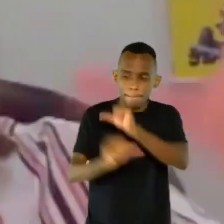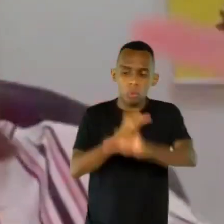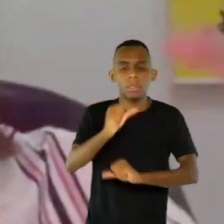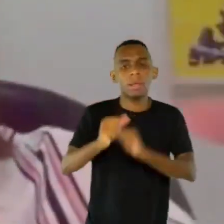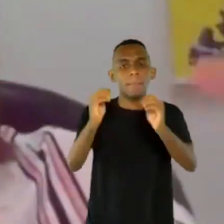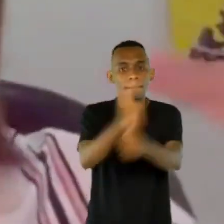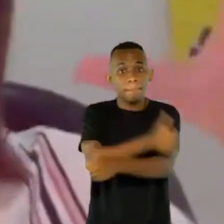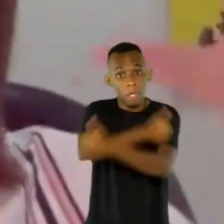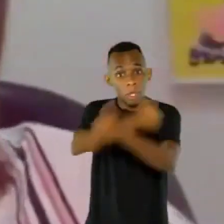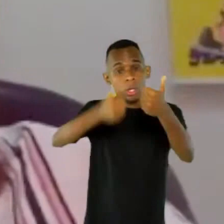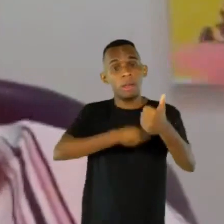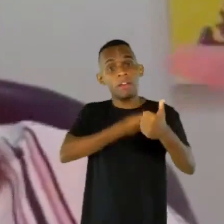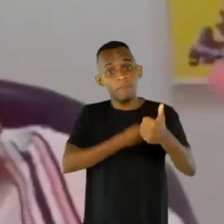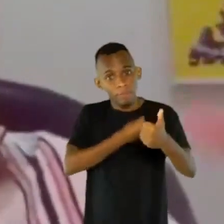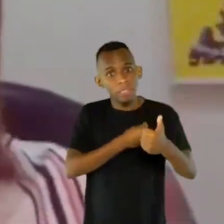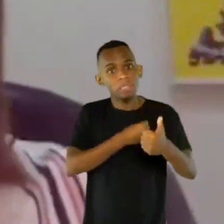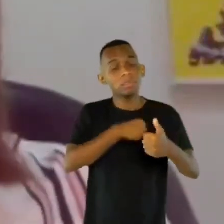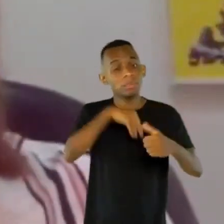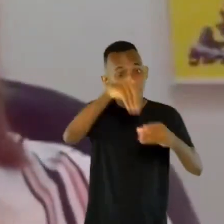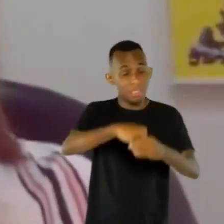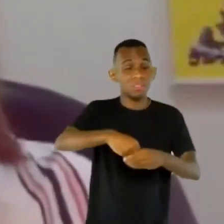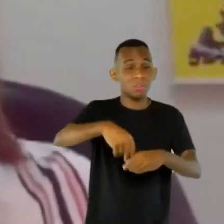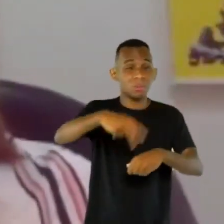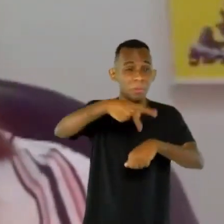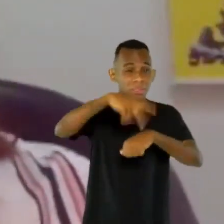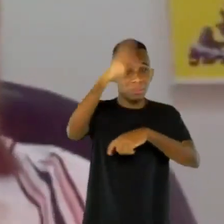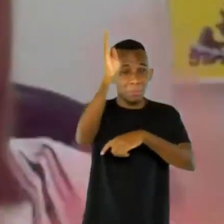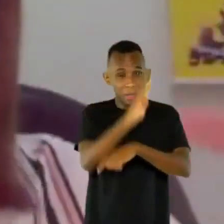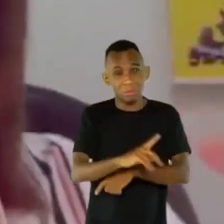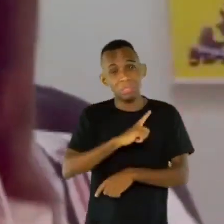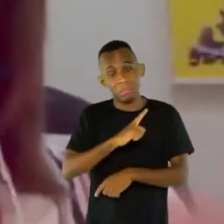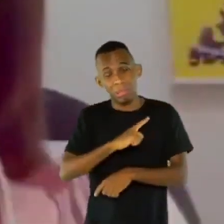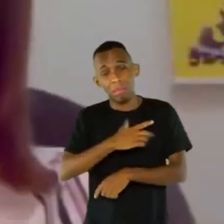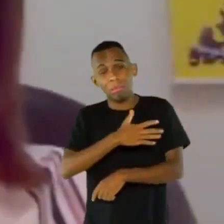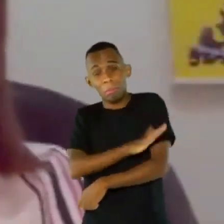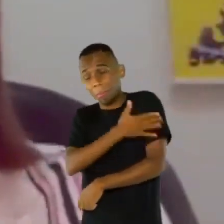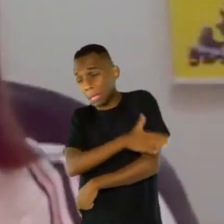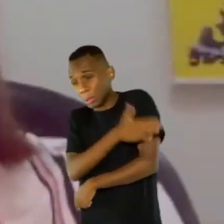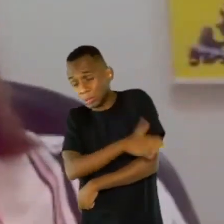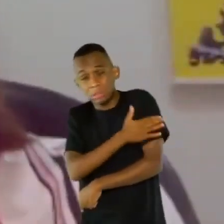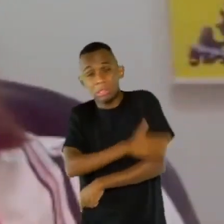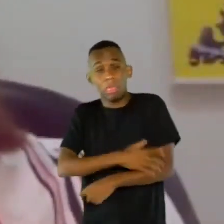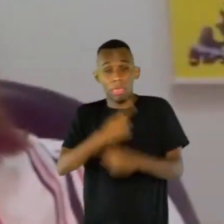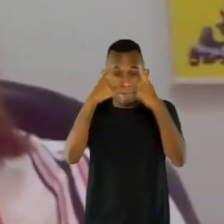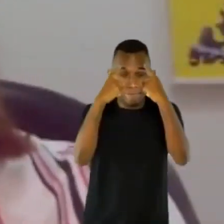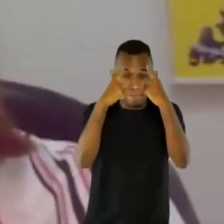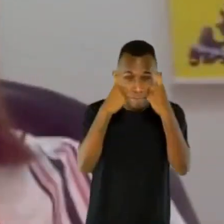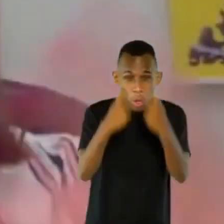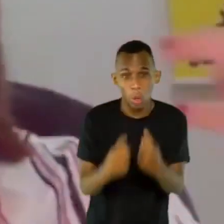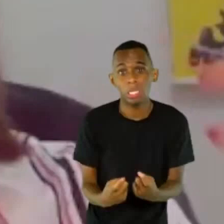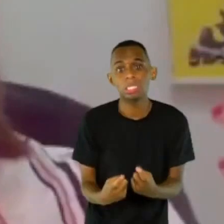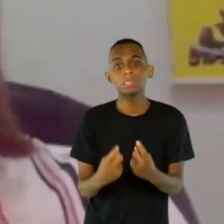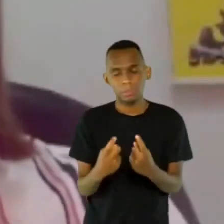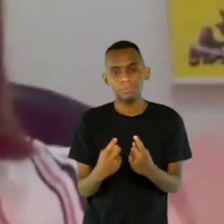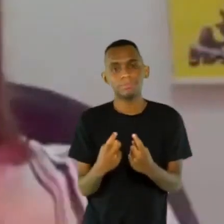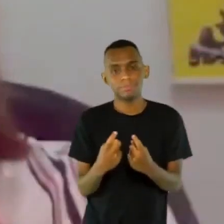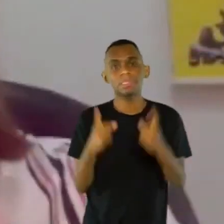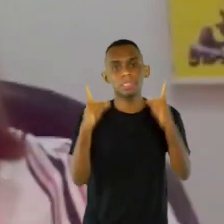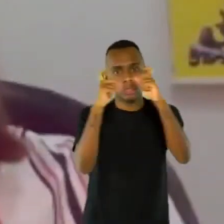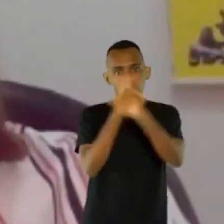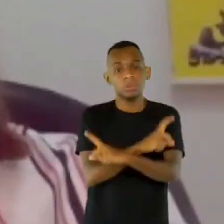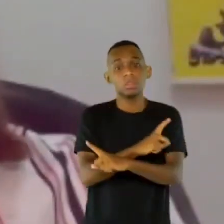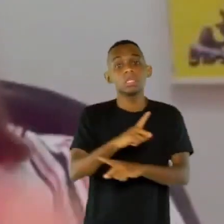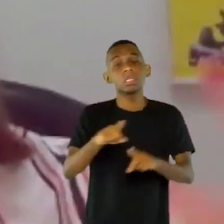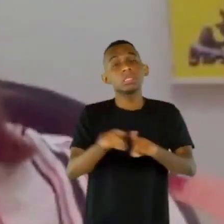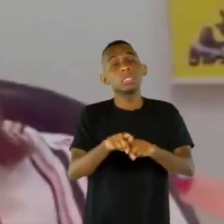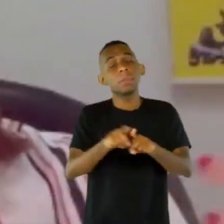e nesse Brasil cheio de preconceitos, né, e violento. Temos a Jéssica,